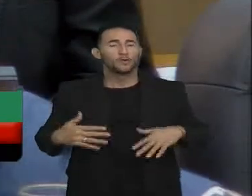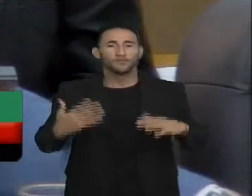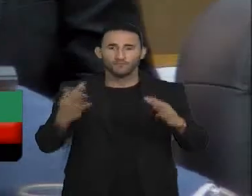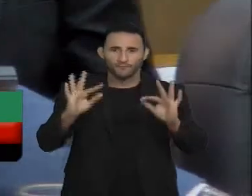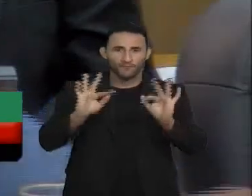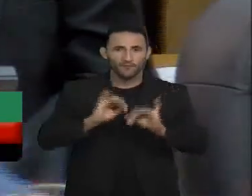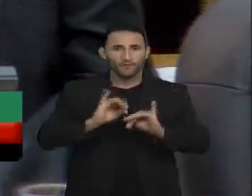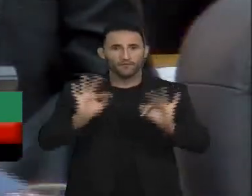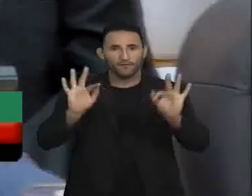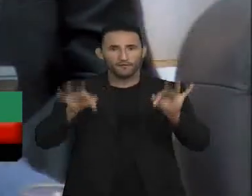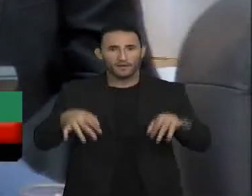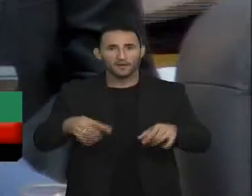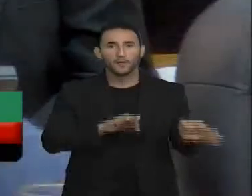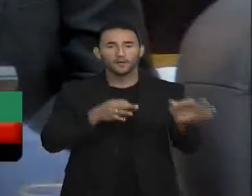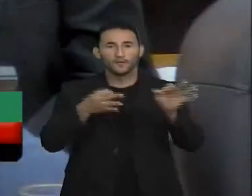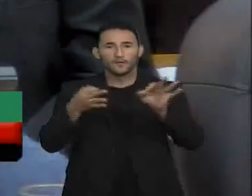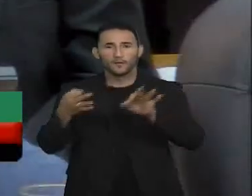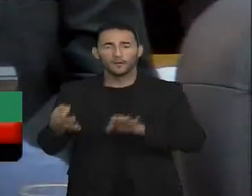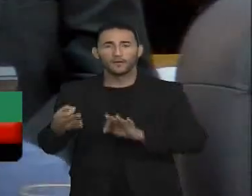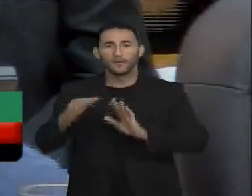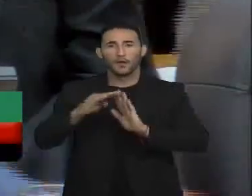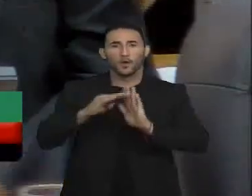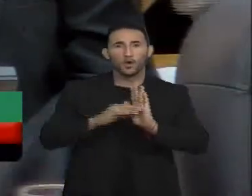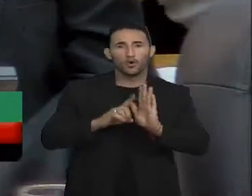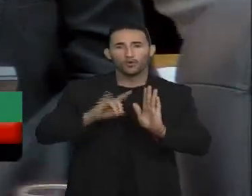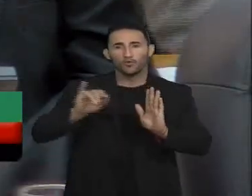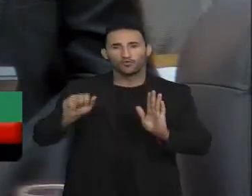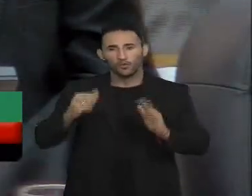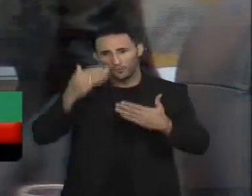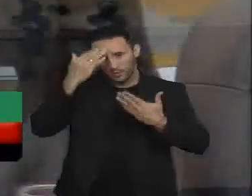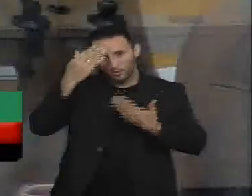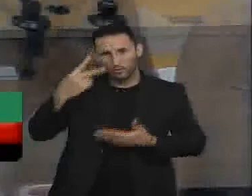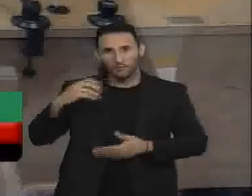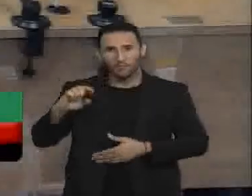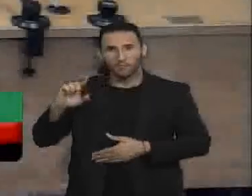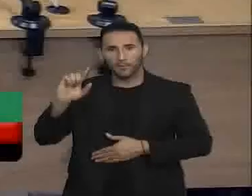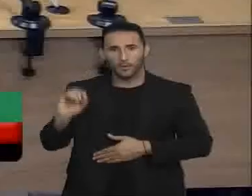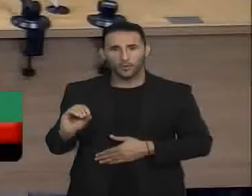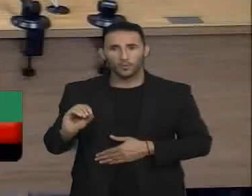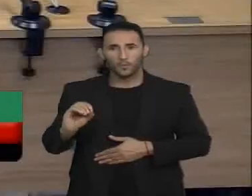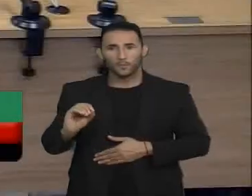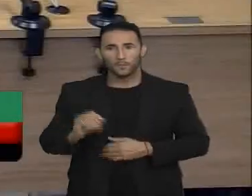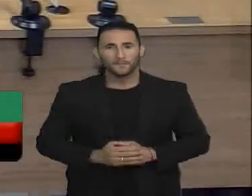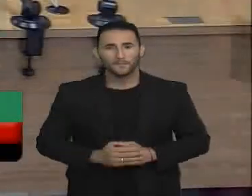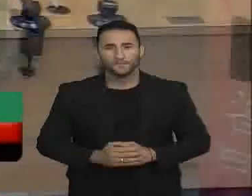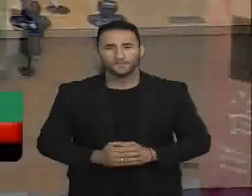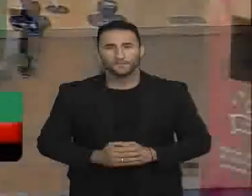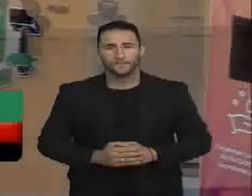Osasco. Está encerrado a sessão do dia. Obrigado, Paulo.